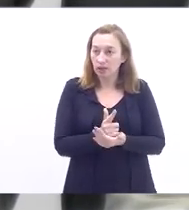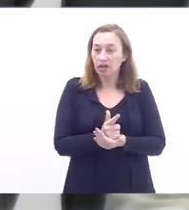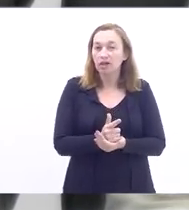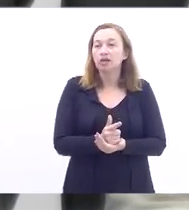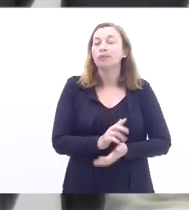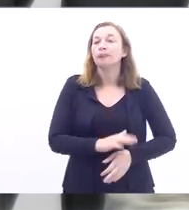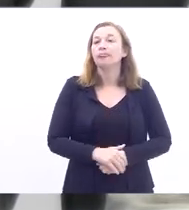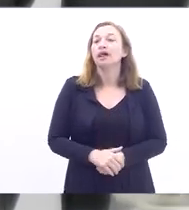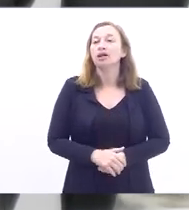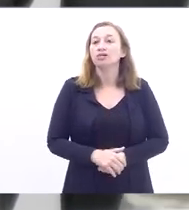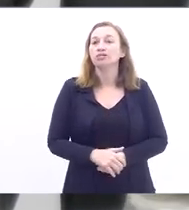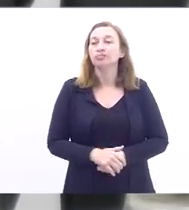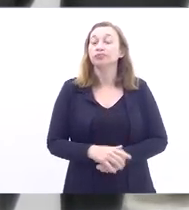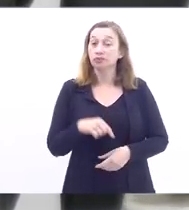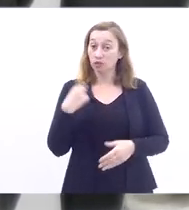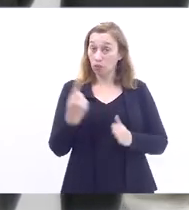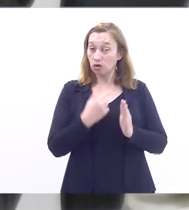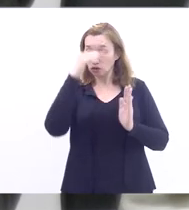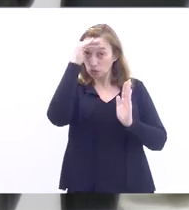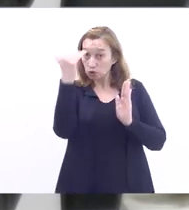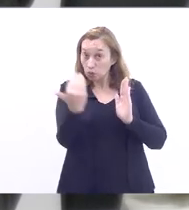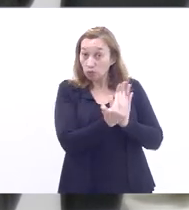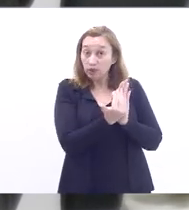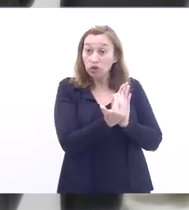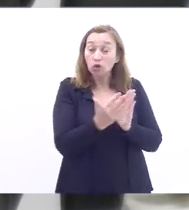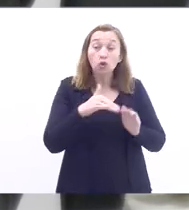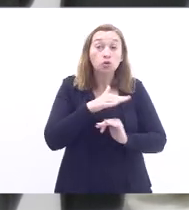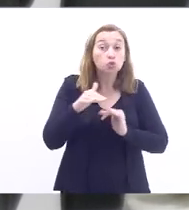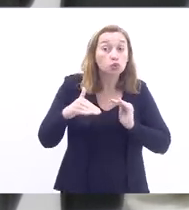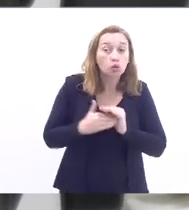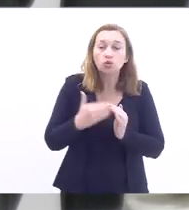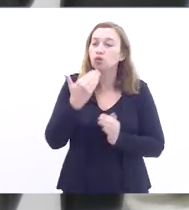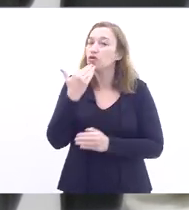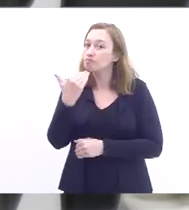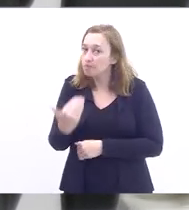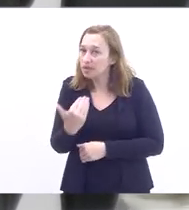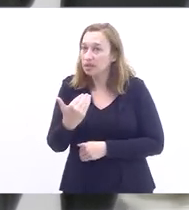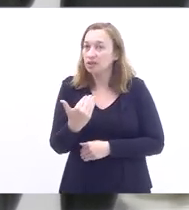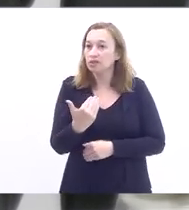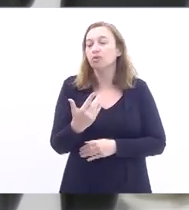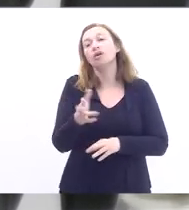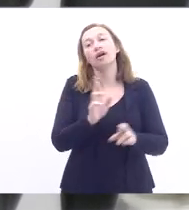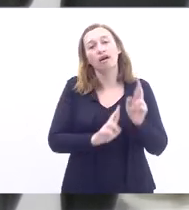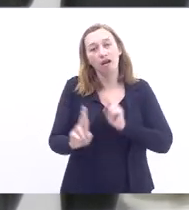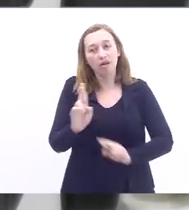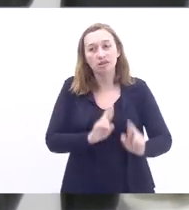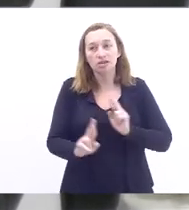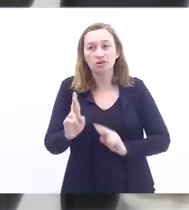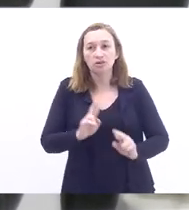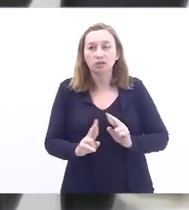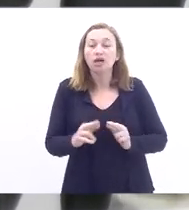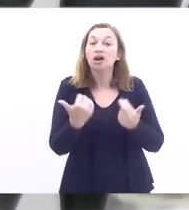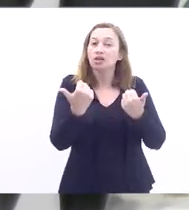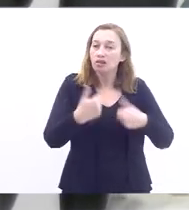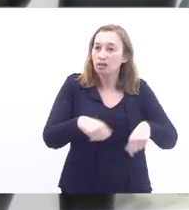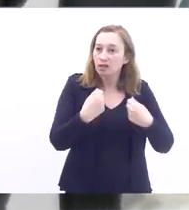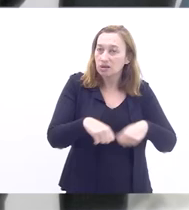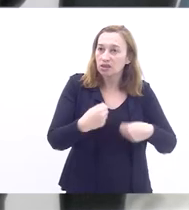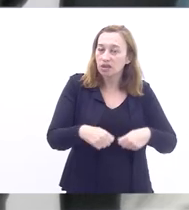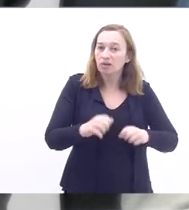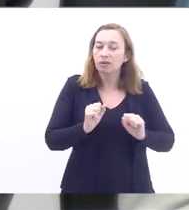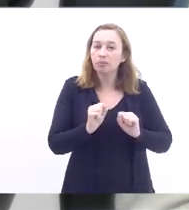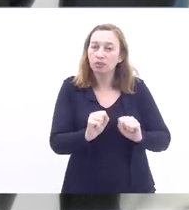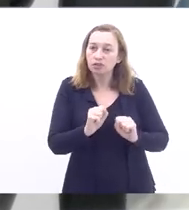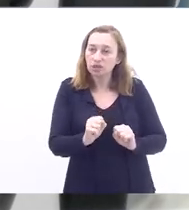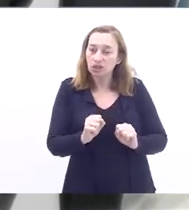então nós estamos cumprindo todo o que foi exigido em relação às necessidades para